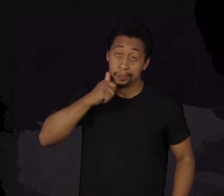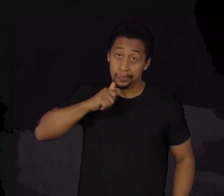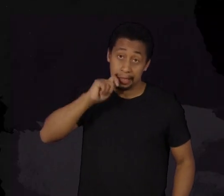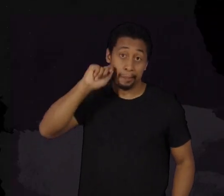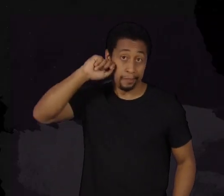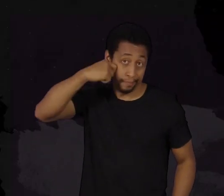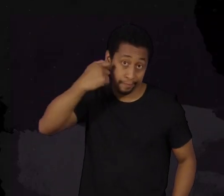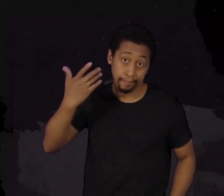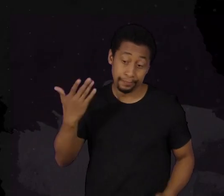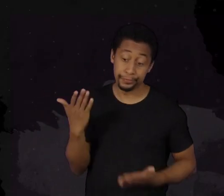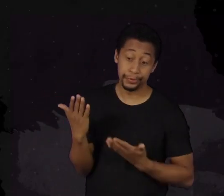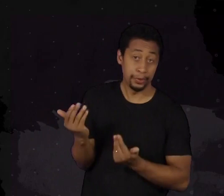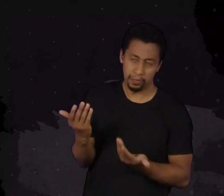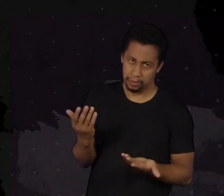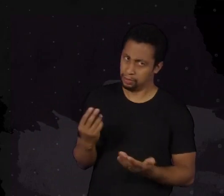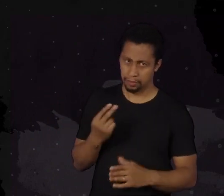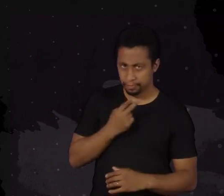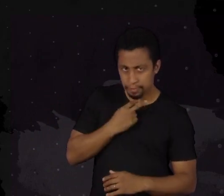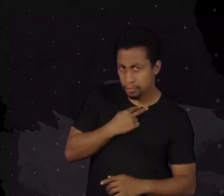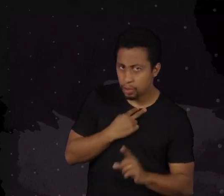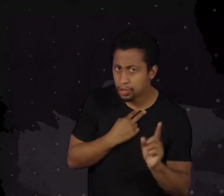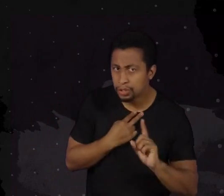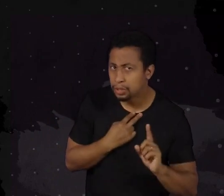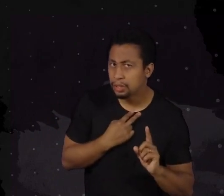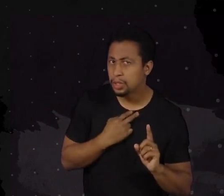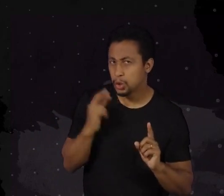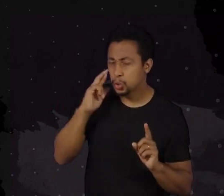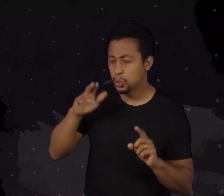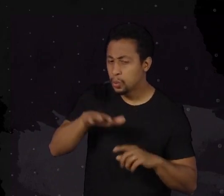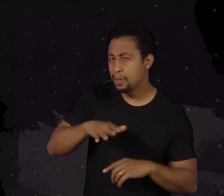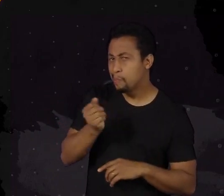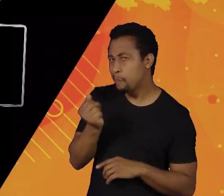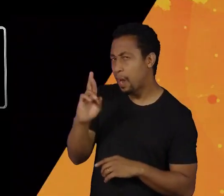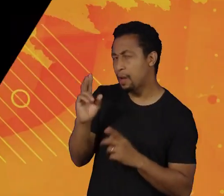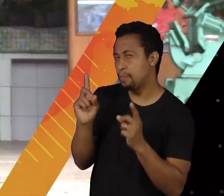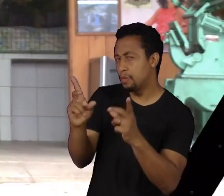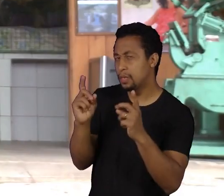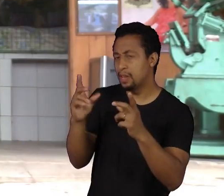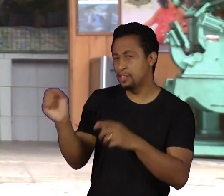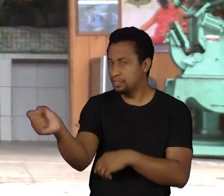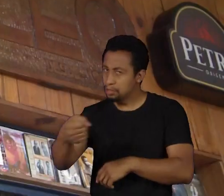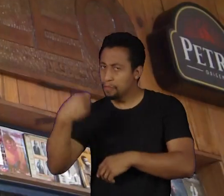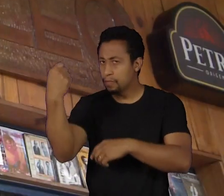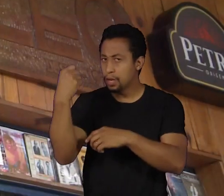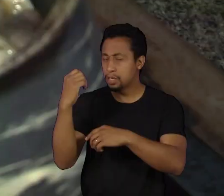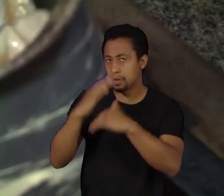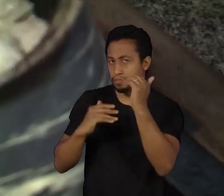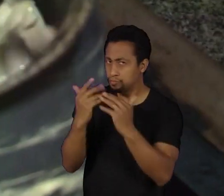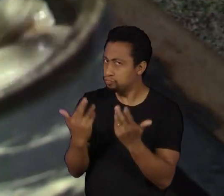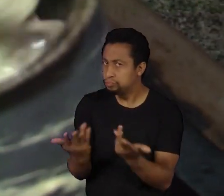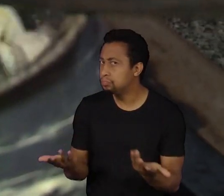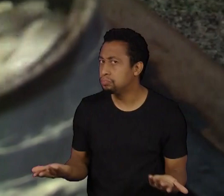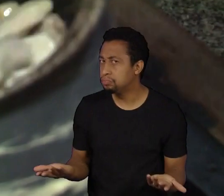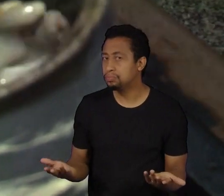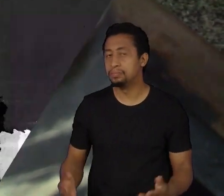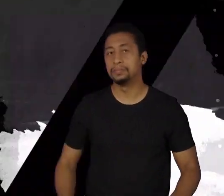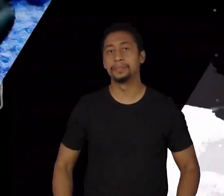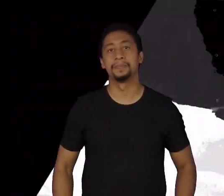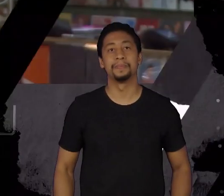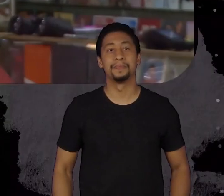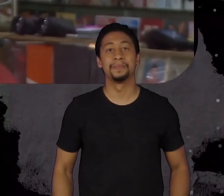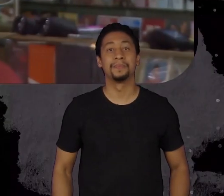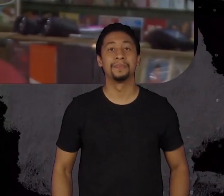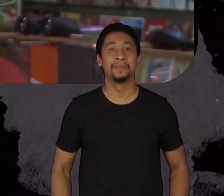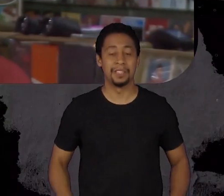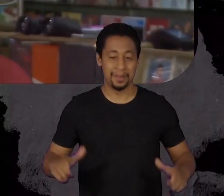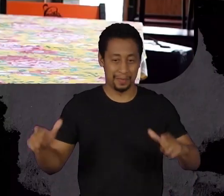nova, não pode ser uma dona de um espaço que vende cerveja artesanal. A tripinha é o tira-gosto